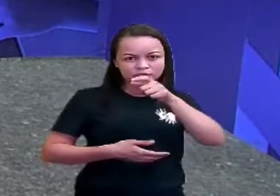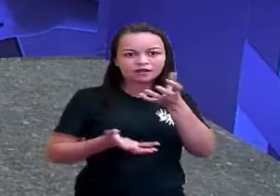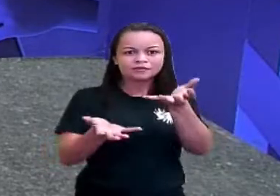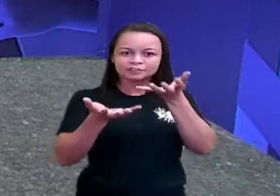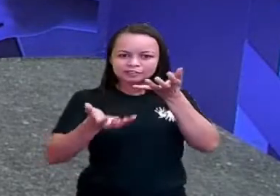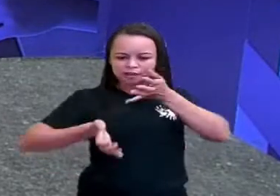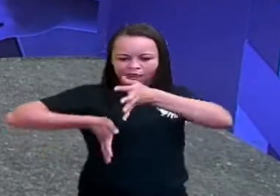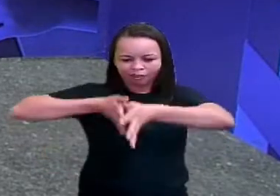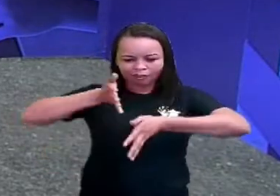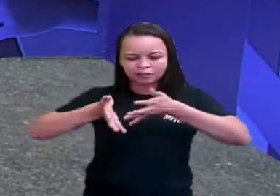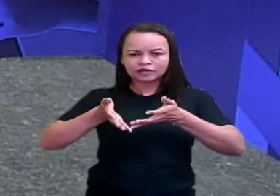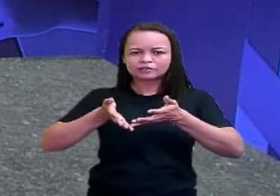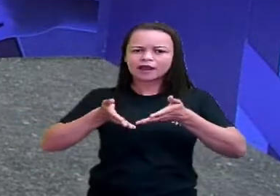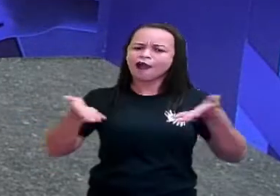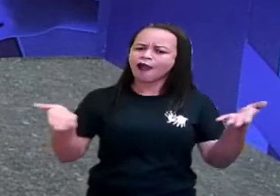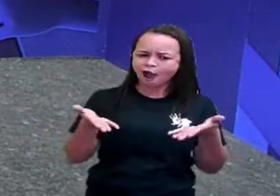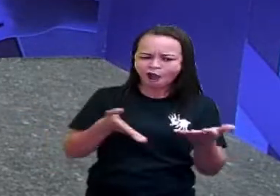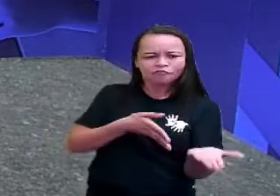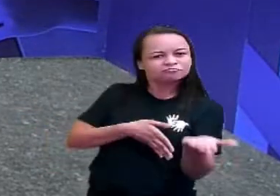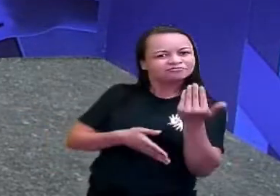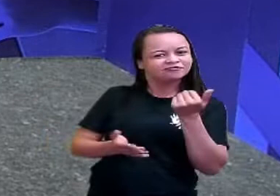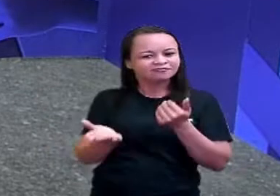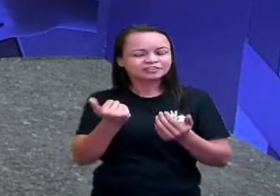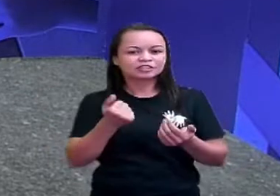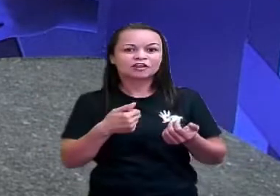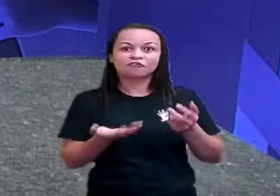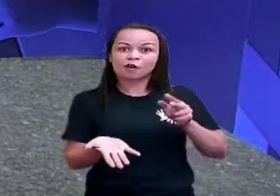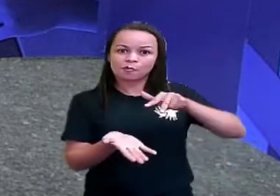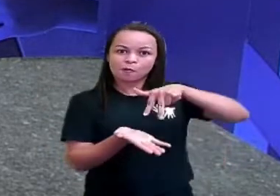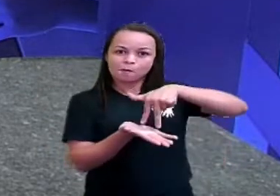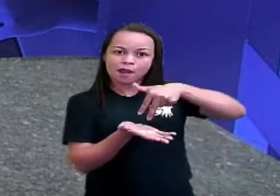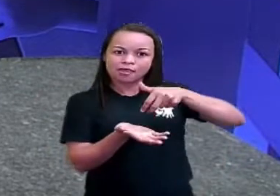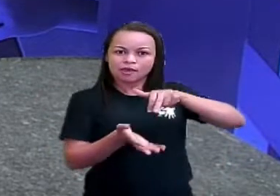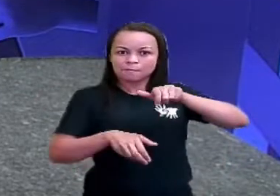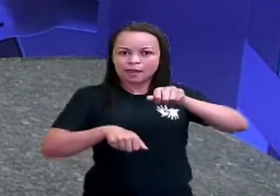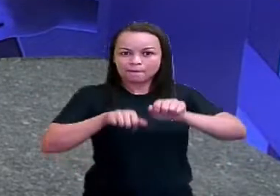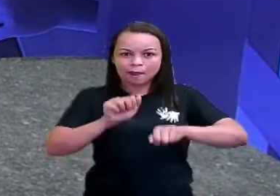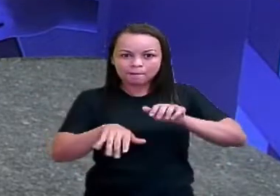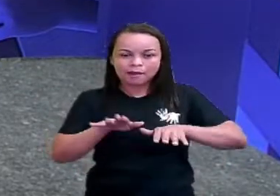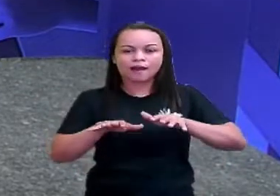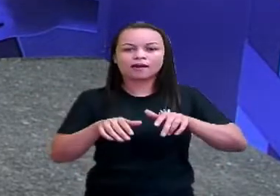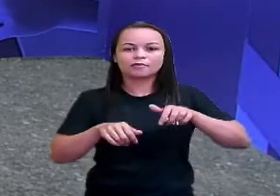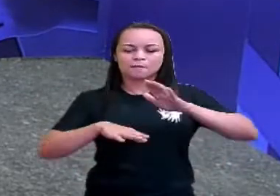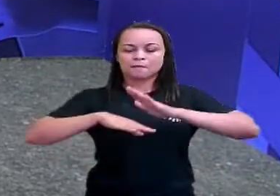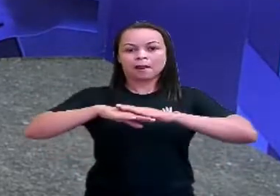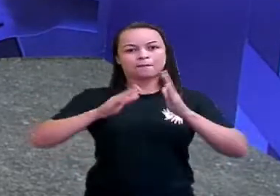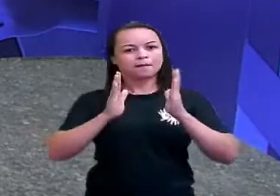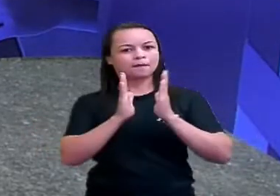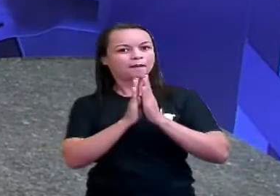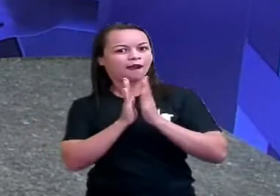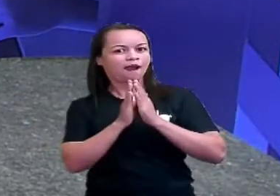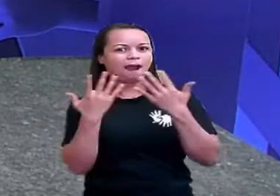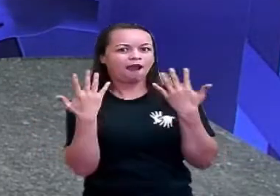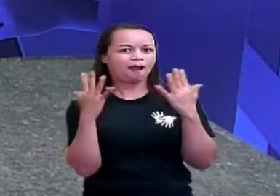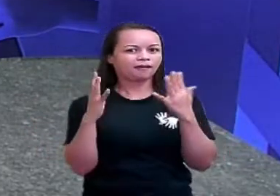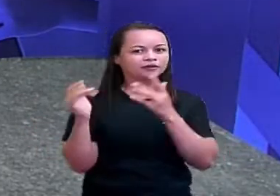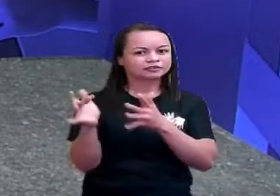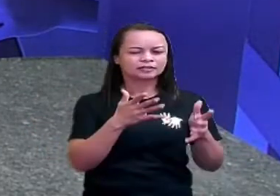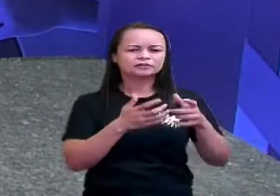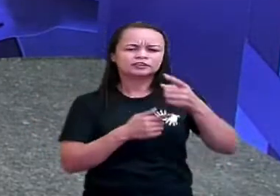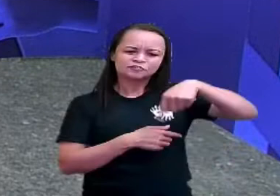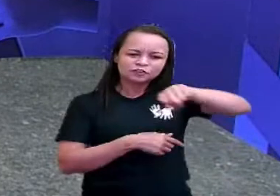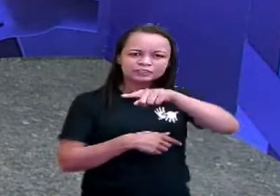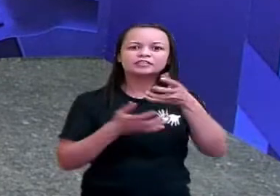agora vem aqui. Vamos bater pé, vamos bater mão. Quem quiser ouvir, é